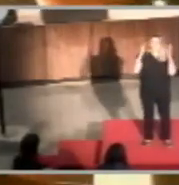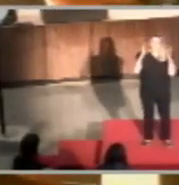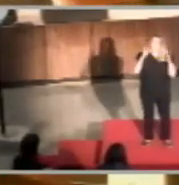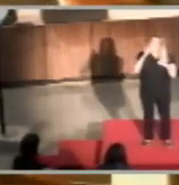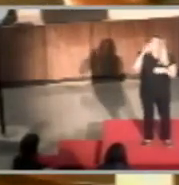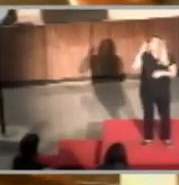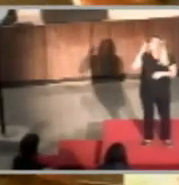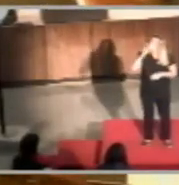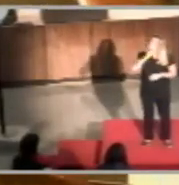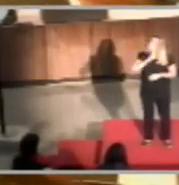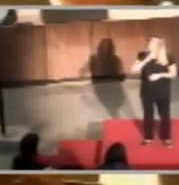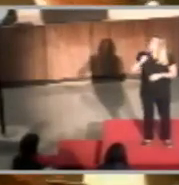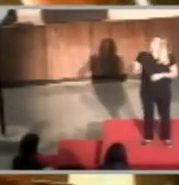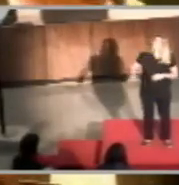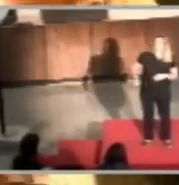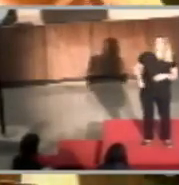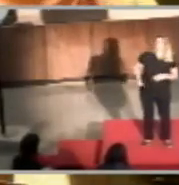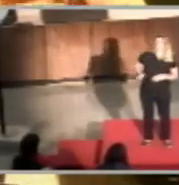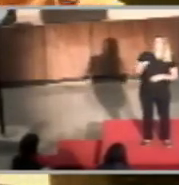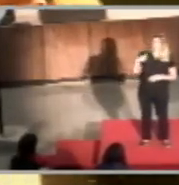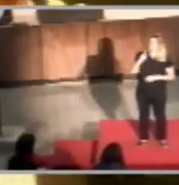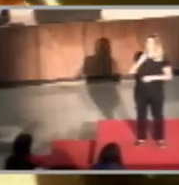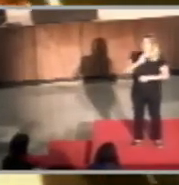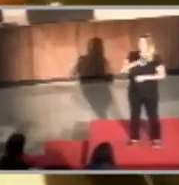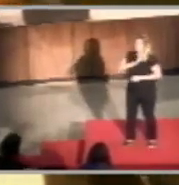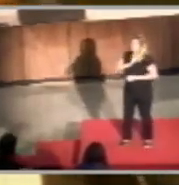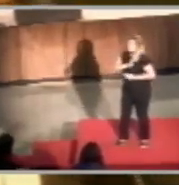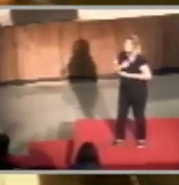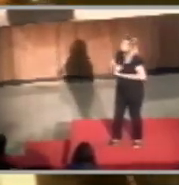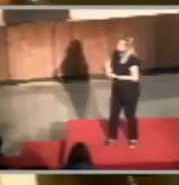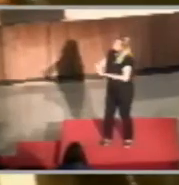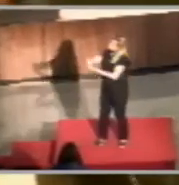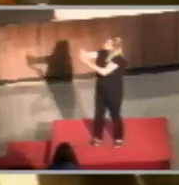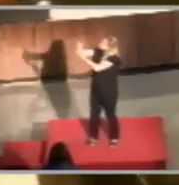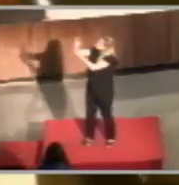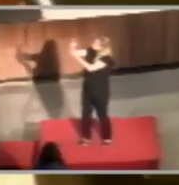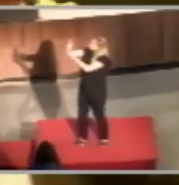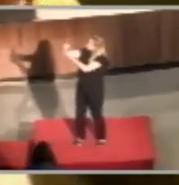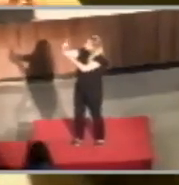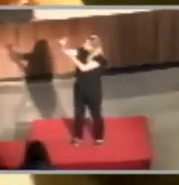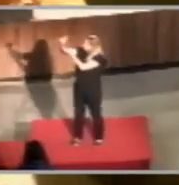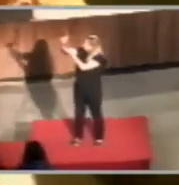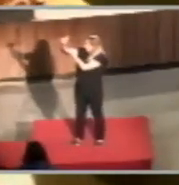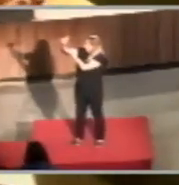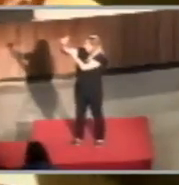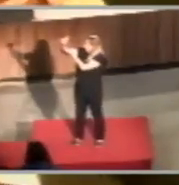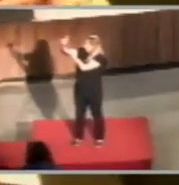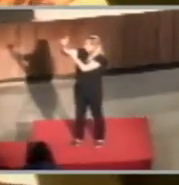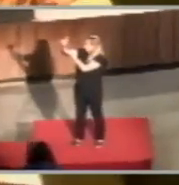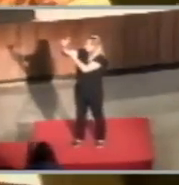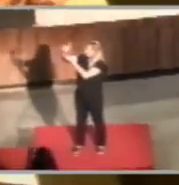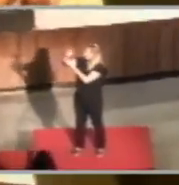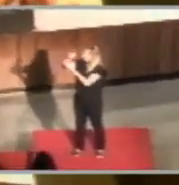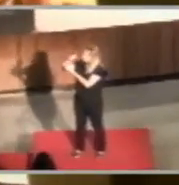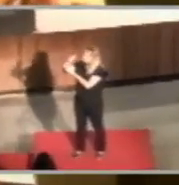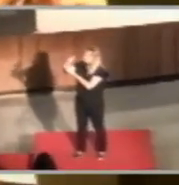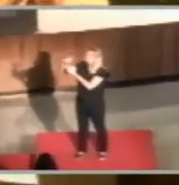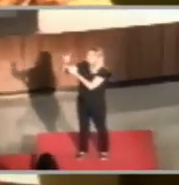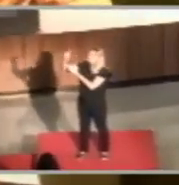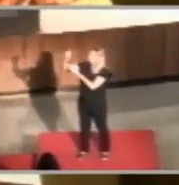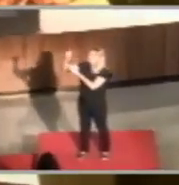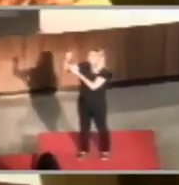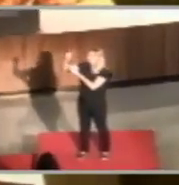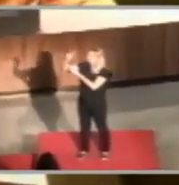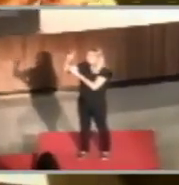e nós colocamos o nosso coração na Tua presença nesta manhã, Senhor, para dizer-te, ó Deus,